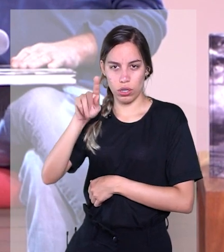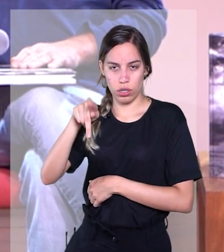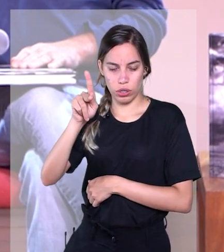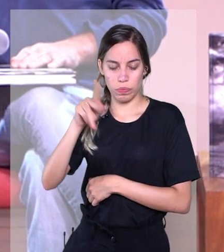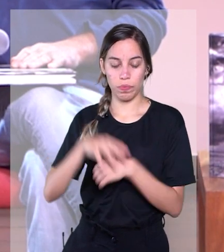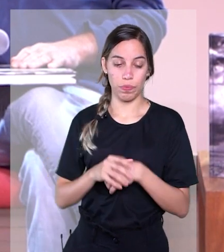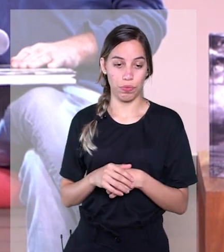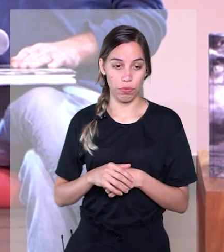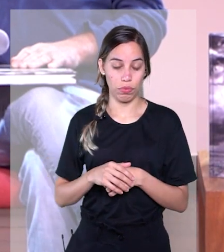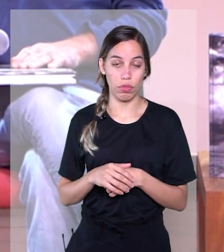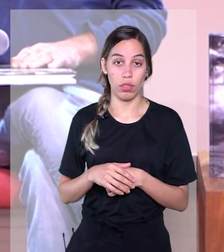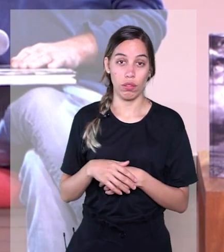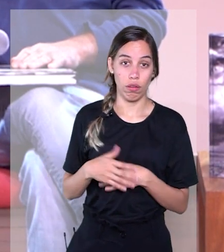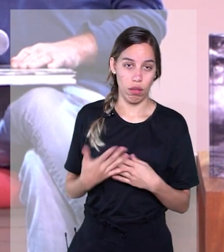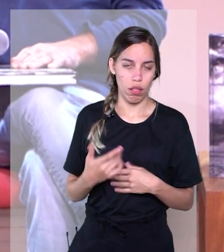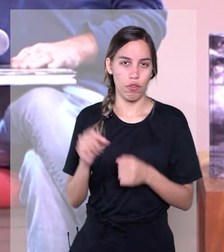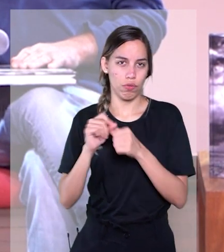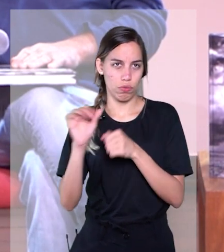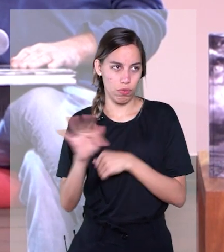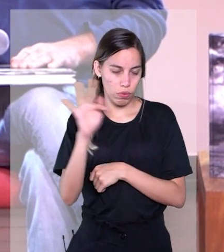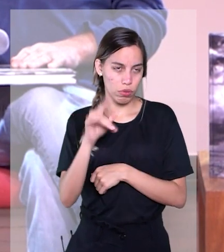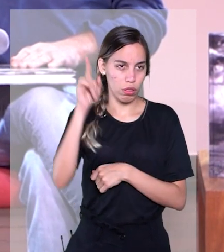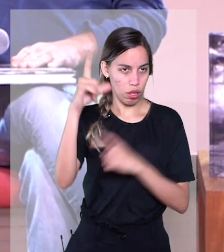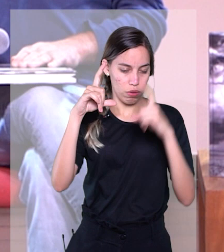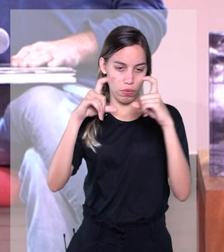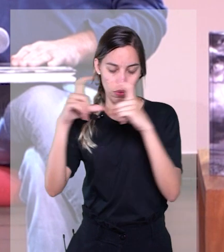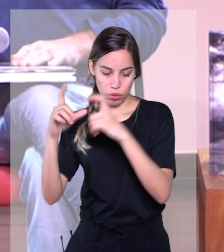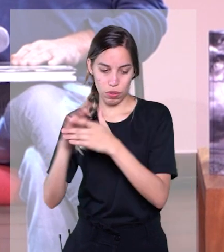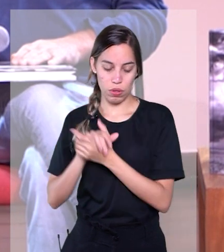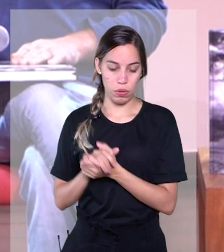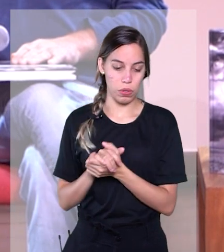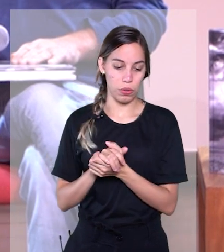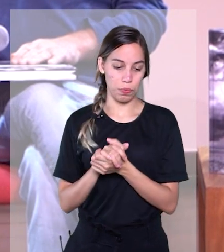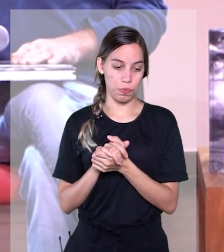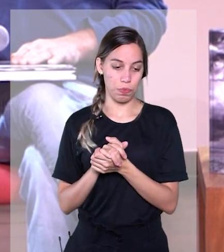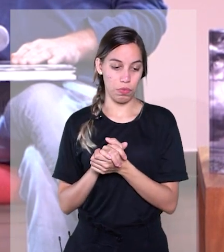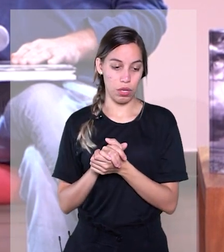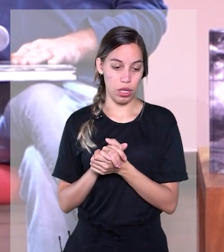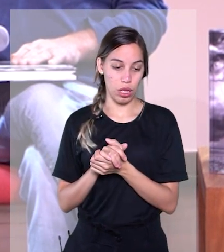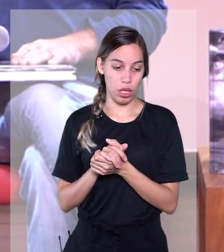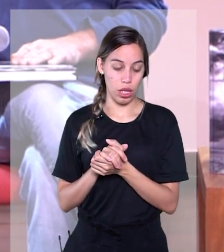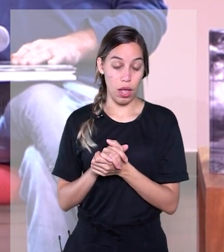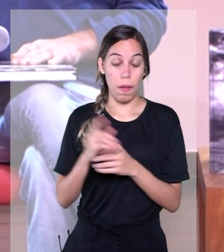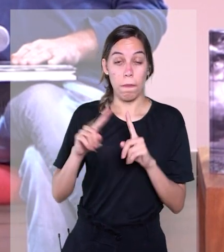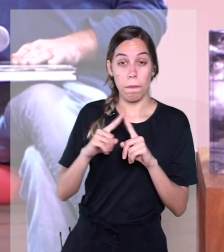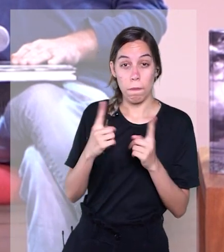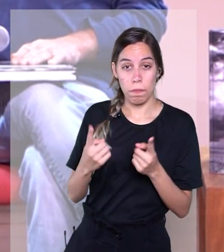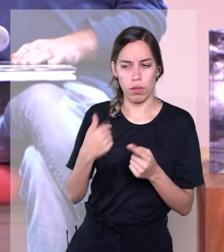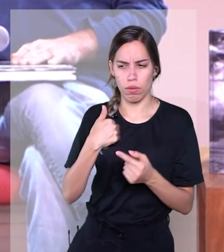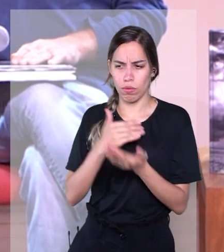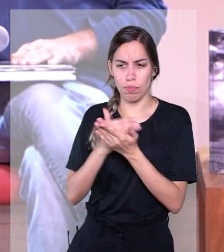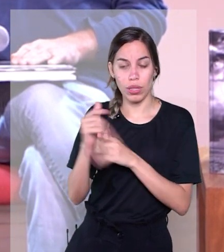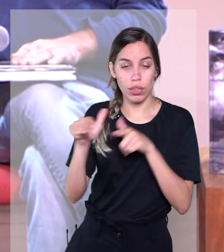hastes pretas e veste uma camisa social preta com calça jeans azul. Mas comecei a